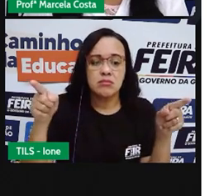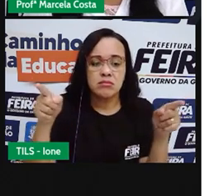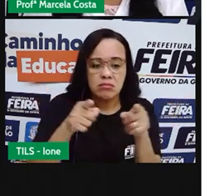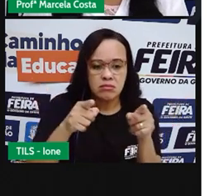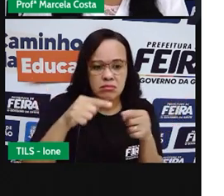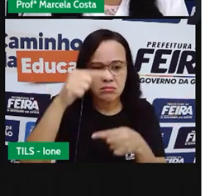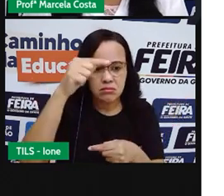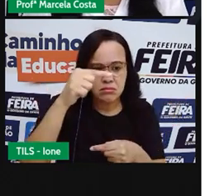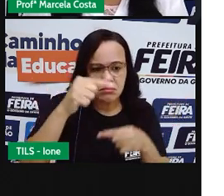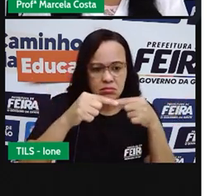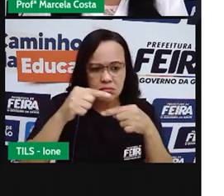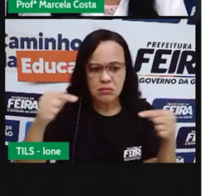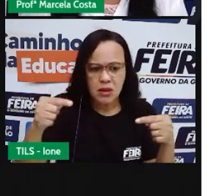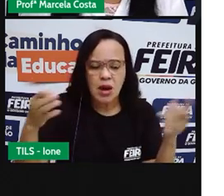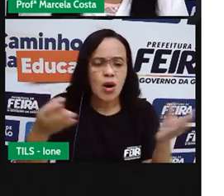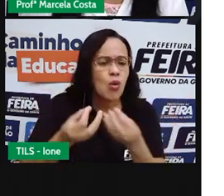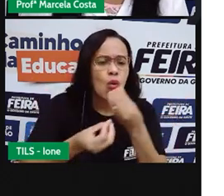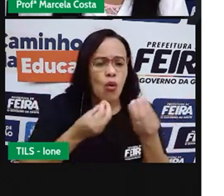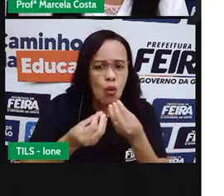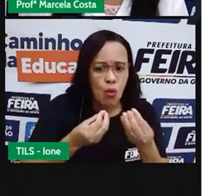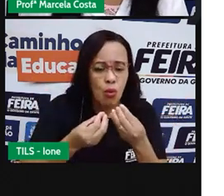vai escrever aí ou desenhar